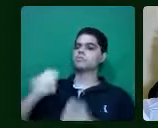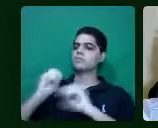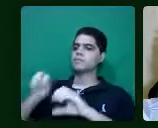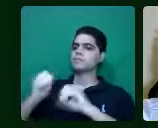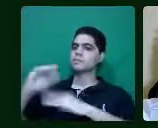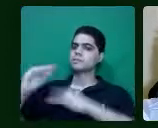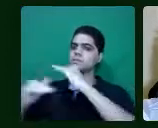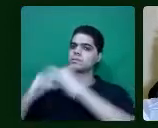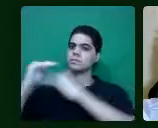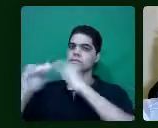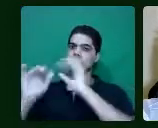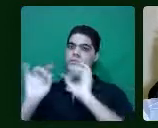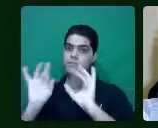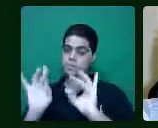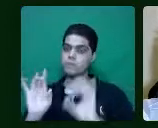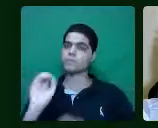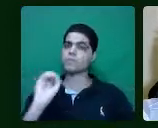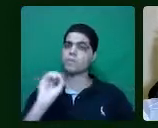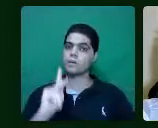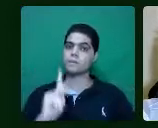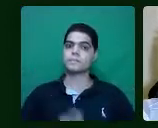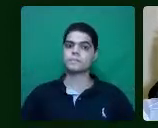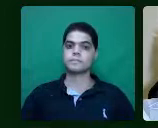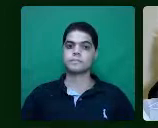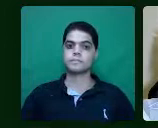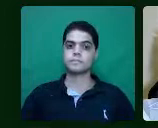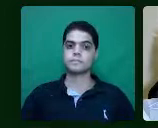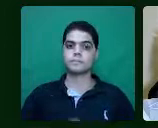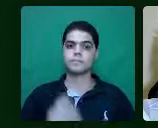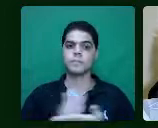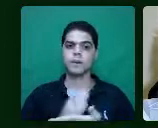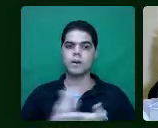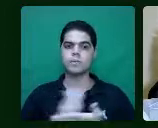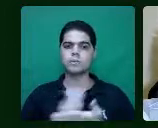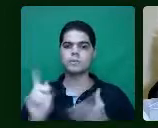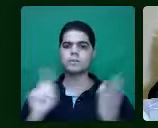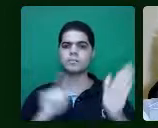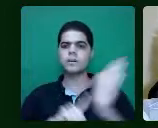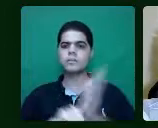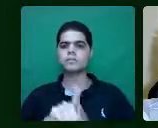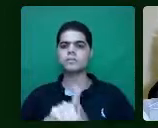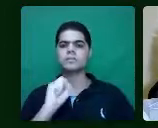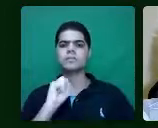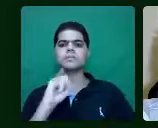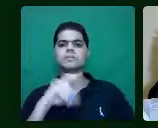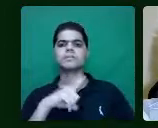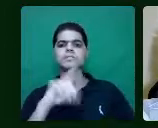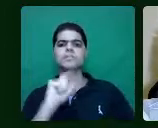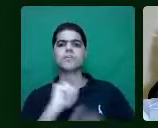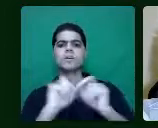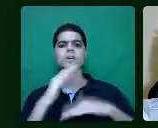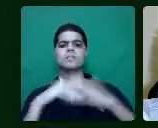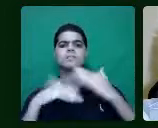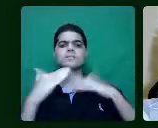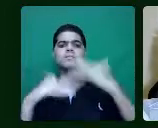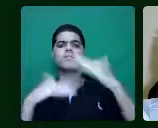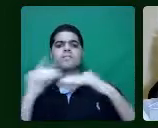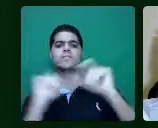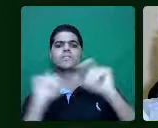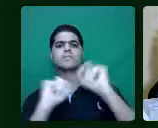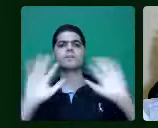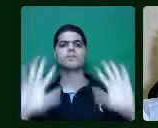Beleza? Beleza. Tem gente aqui também perguntando se um projeto desenvolvido e enviado a um evento,